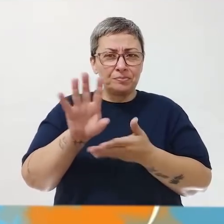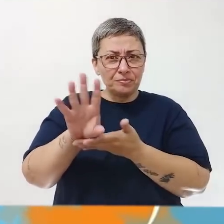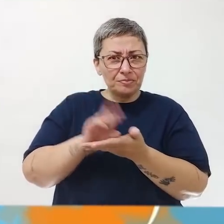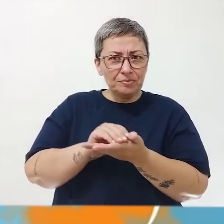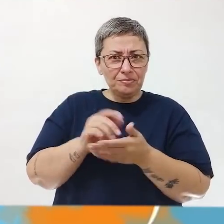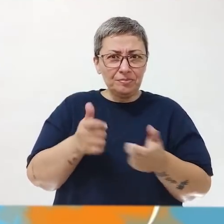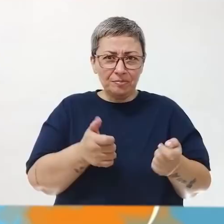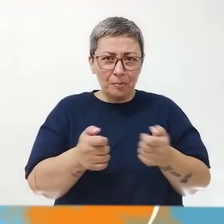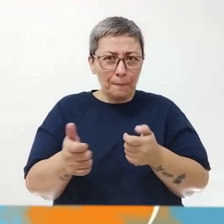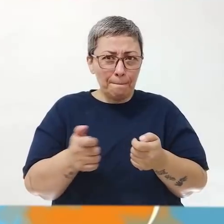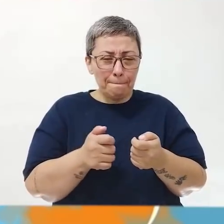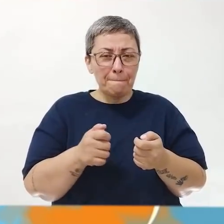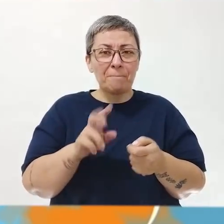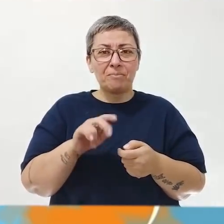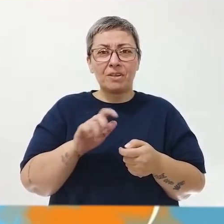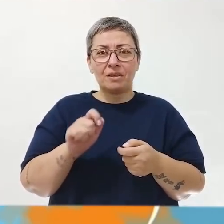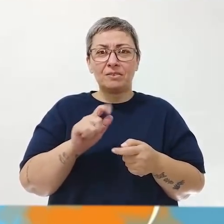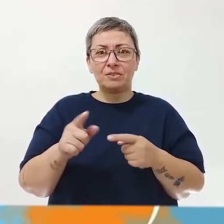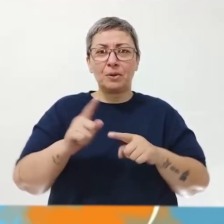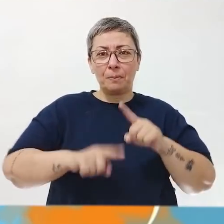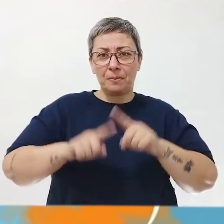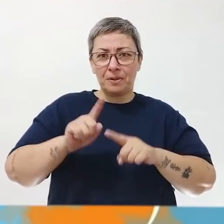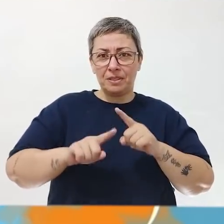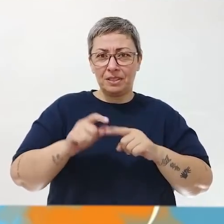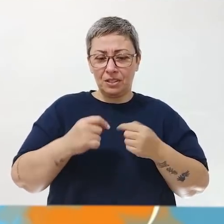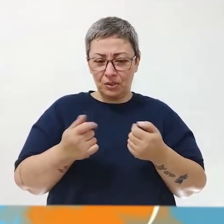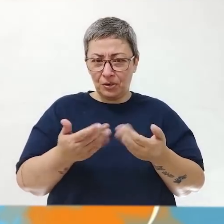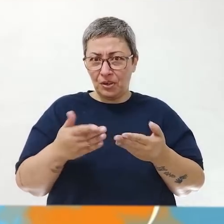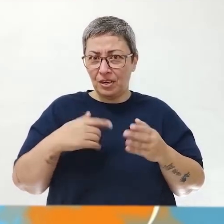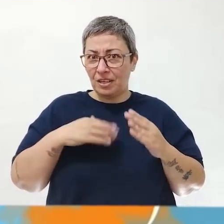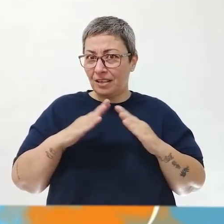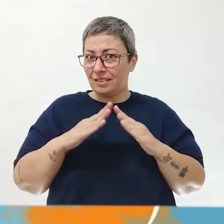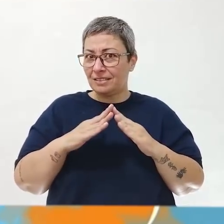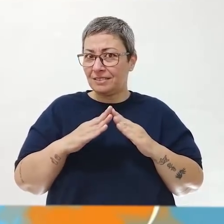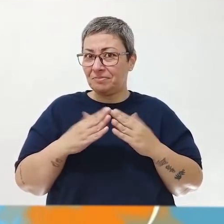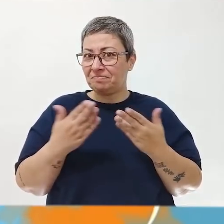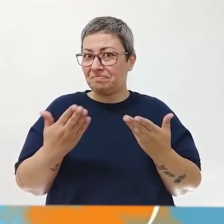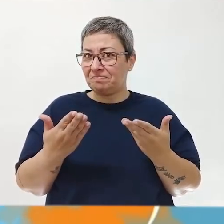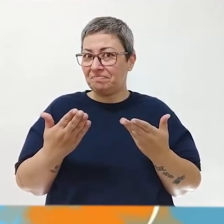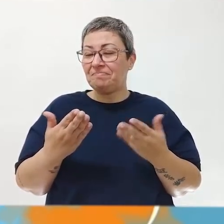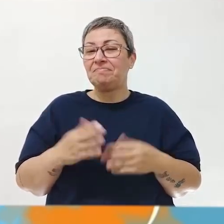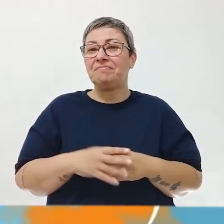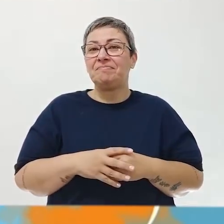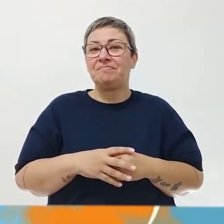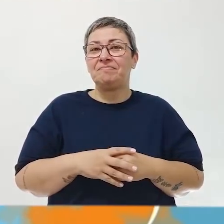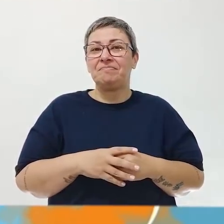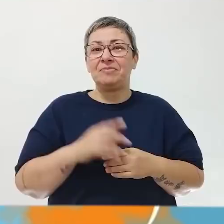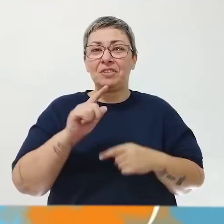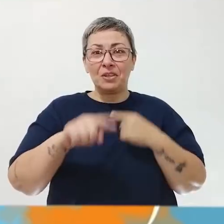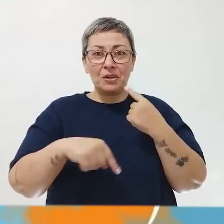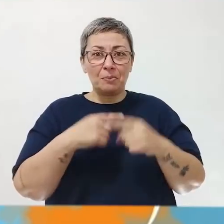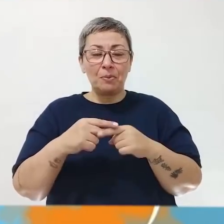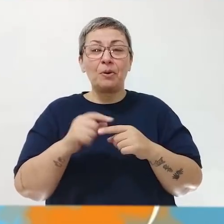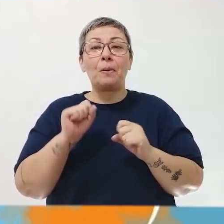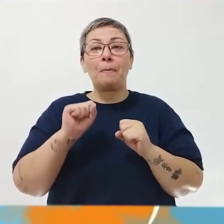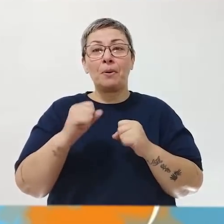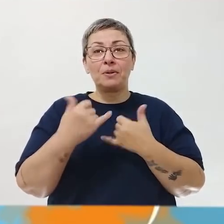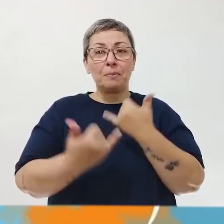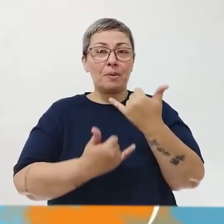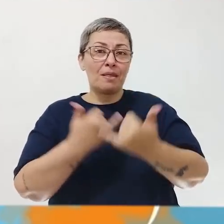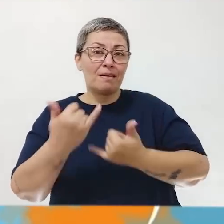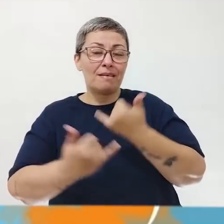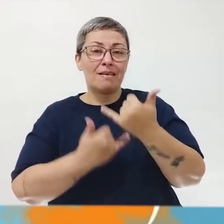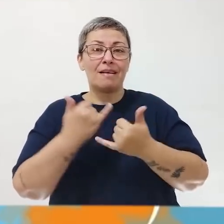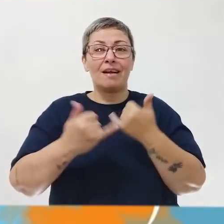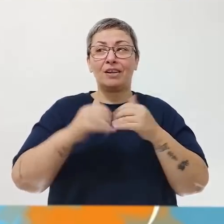reproduzir algum jogo virtual com materiais que você tenha disponível aí na sua casa? Depois vocês podem